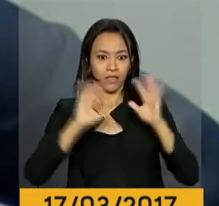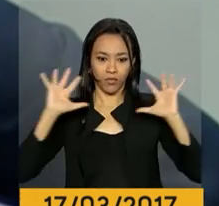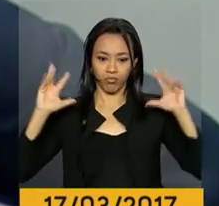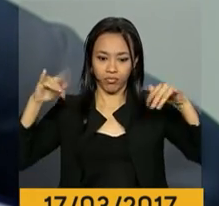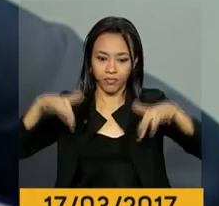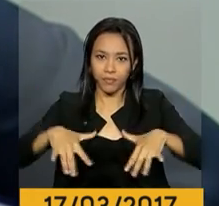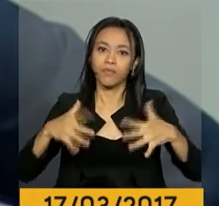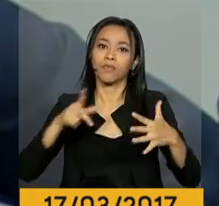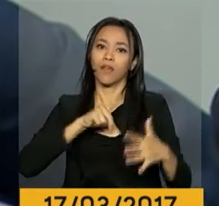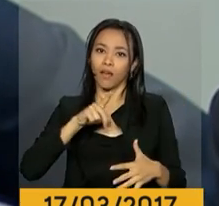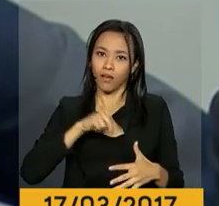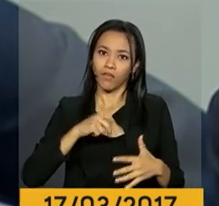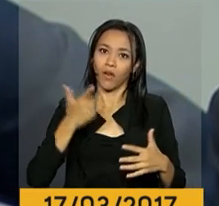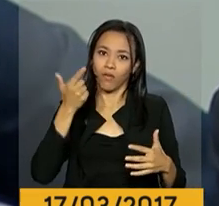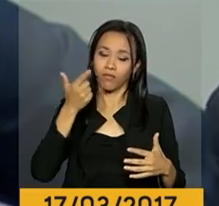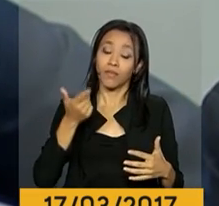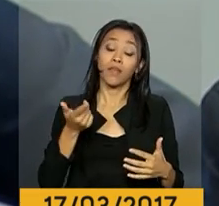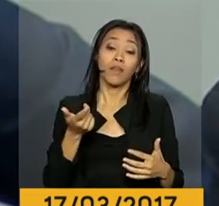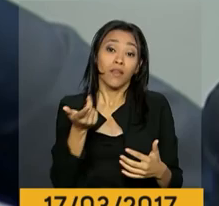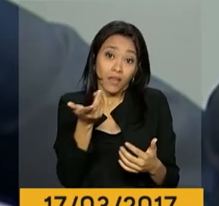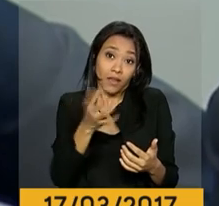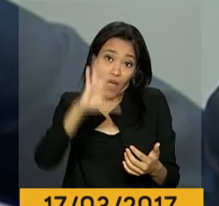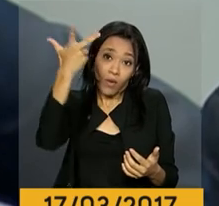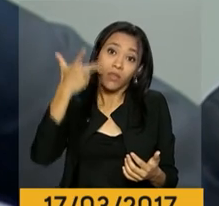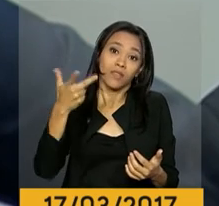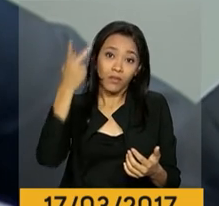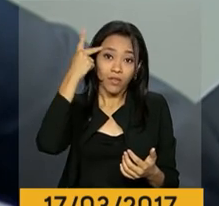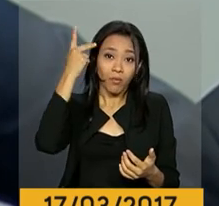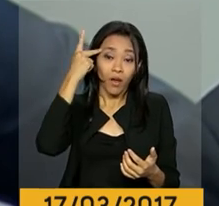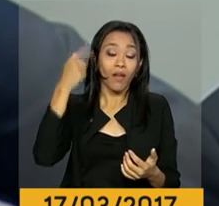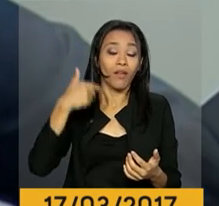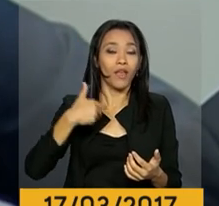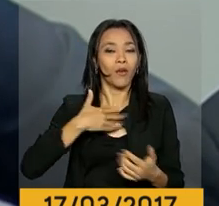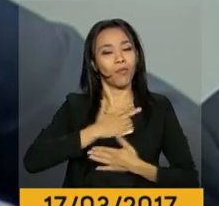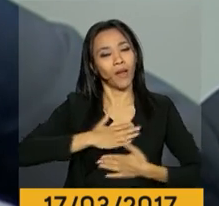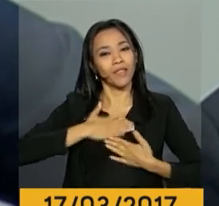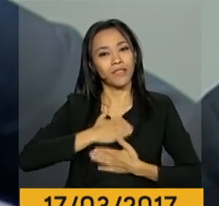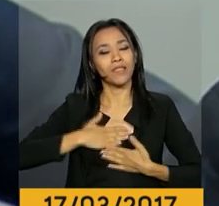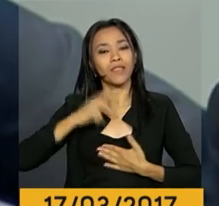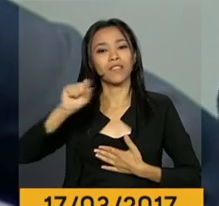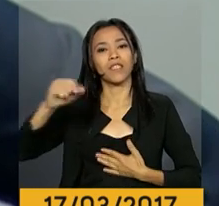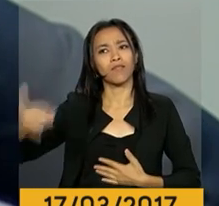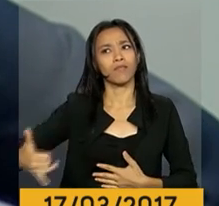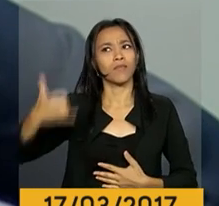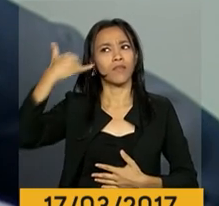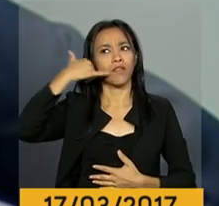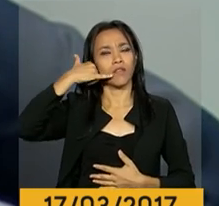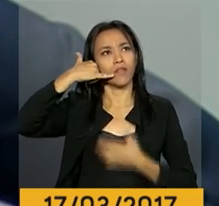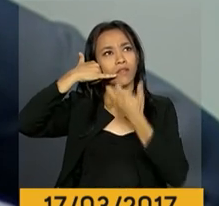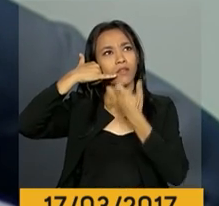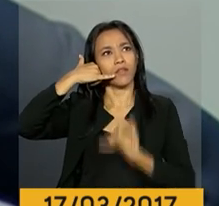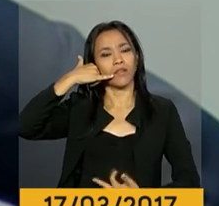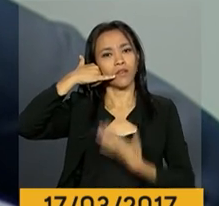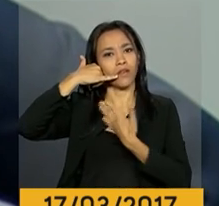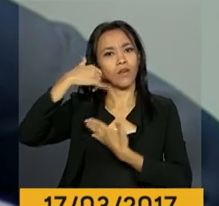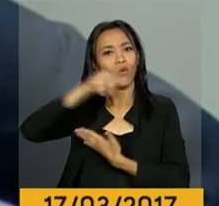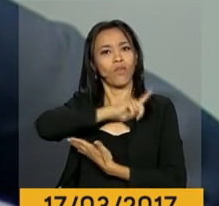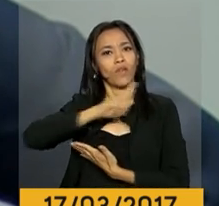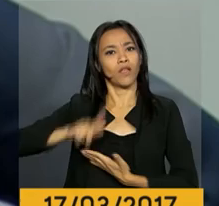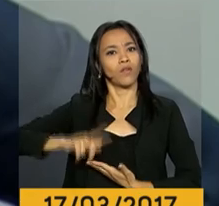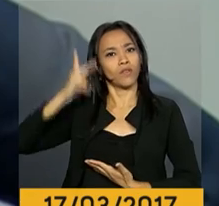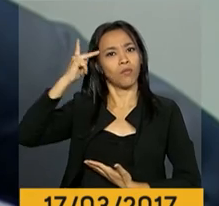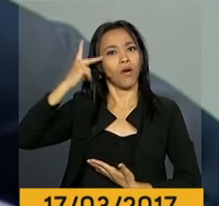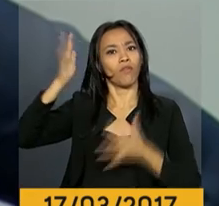grande ágio, como aliás aconteceu aqui em São Paulo. Até tive o prazer de receber um telefonema do ex-governador Geraldo Alckmin,